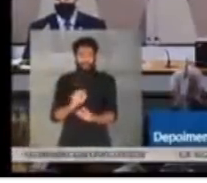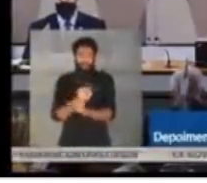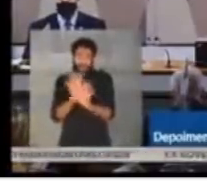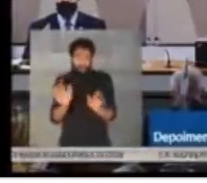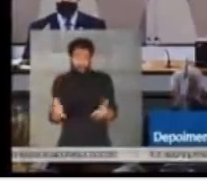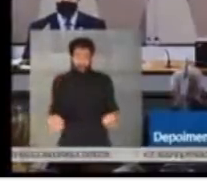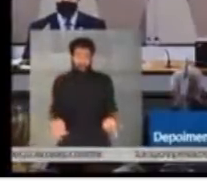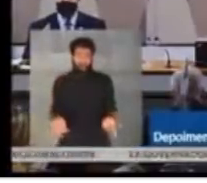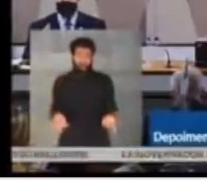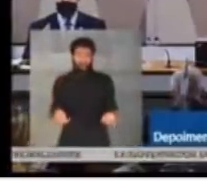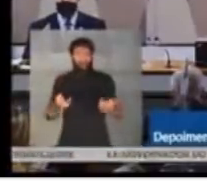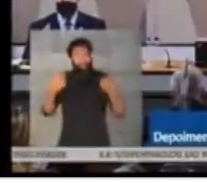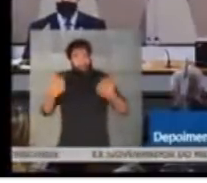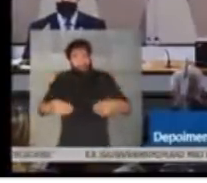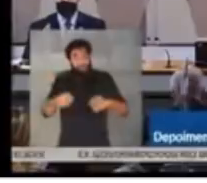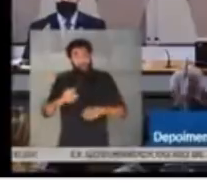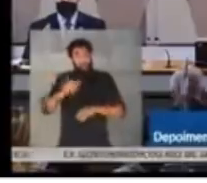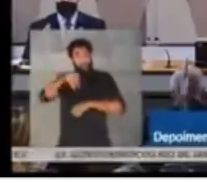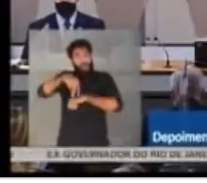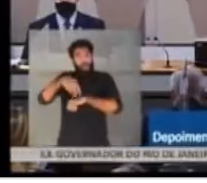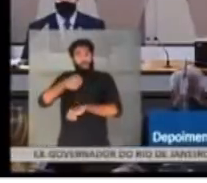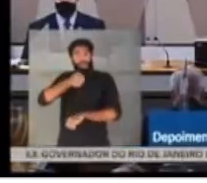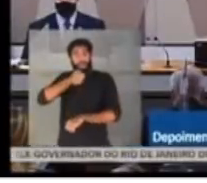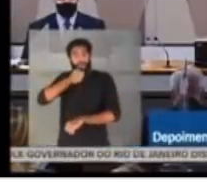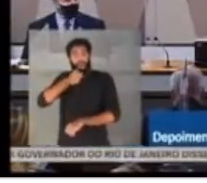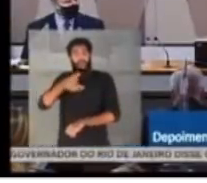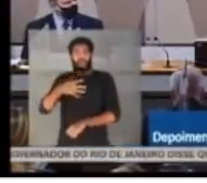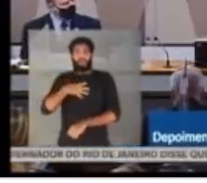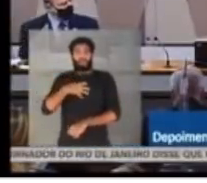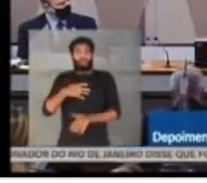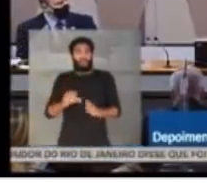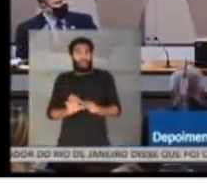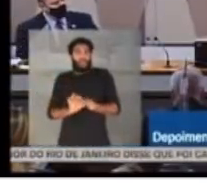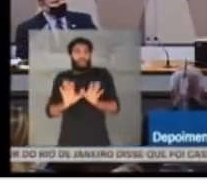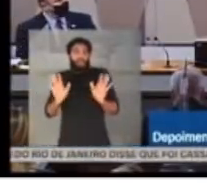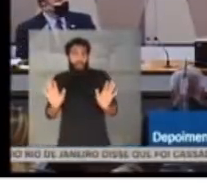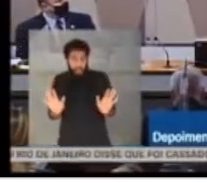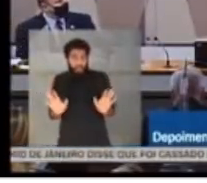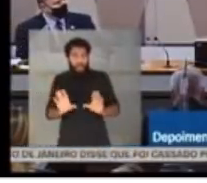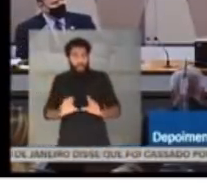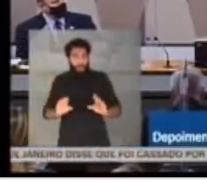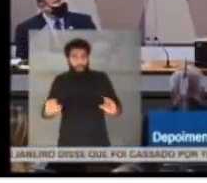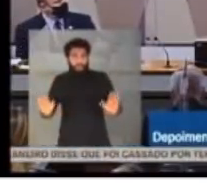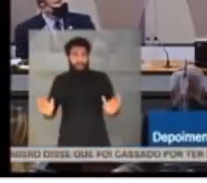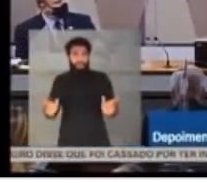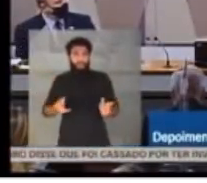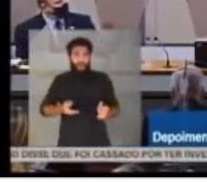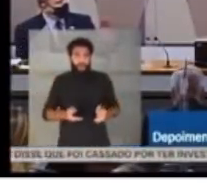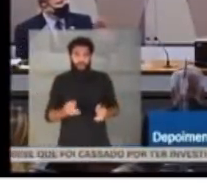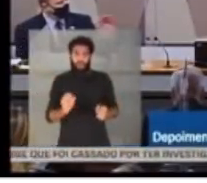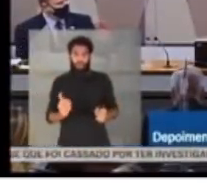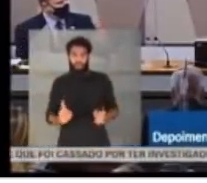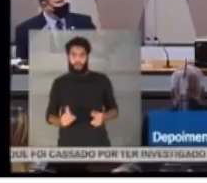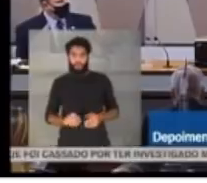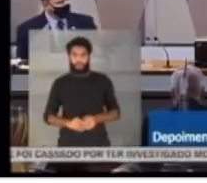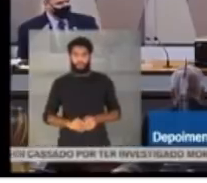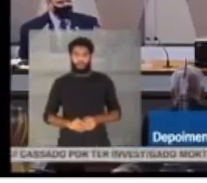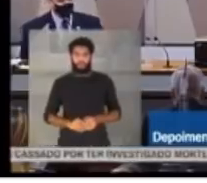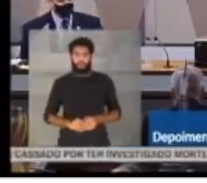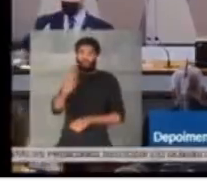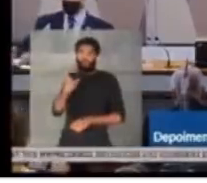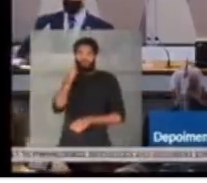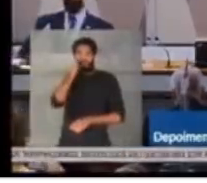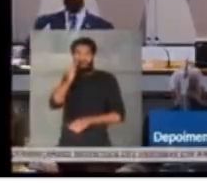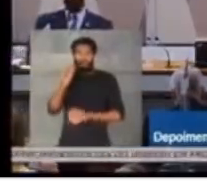precisamos ouvir ao depoente se ele se sente à vontade para prosseguir dessa forma ou não. Senador, pode ficar tranquilo que eu não sou